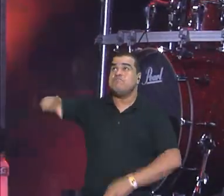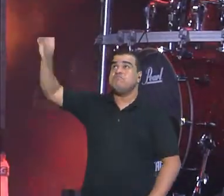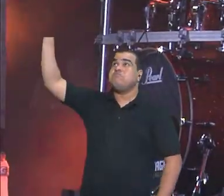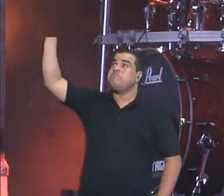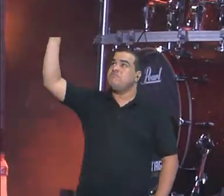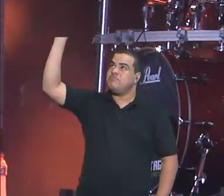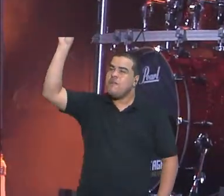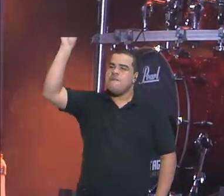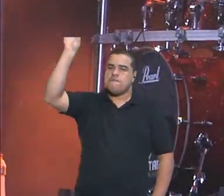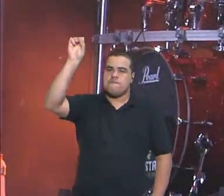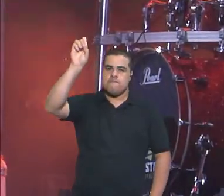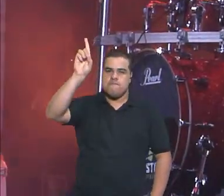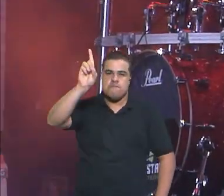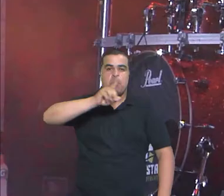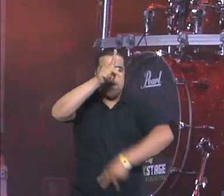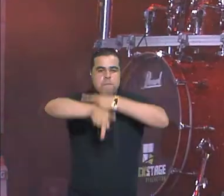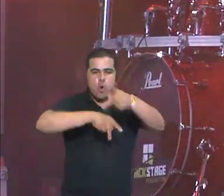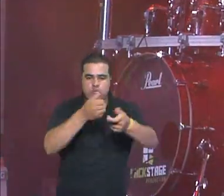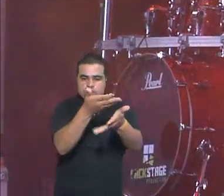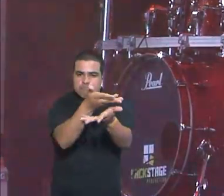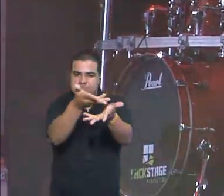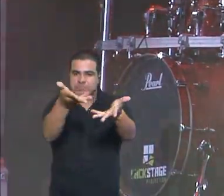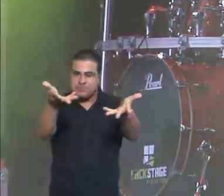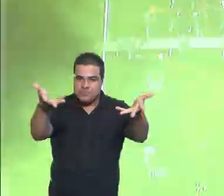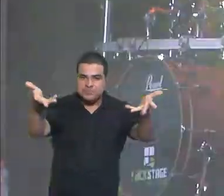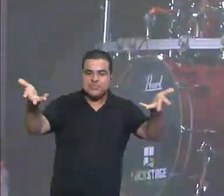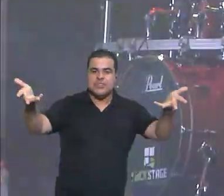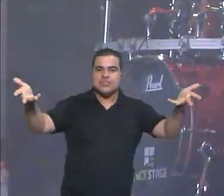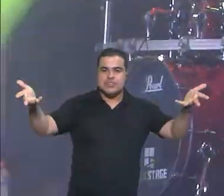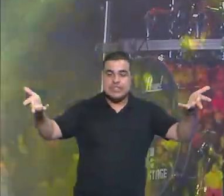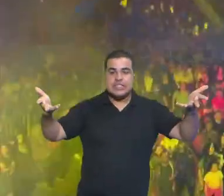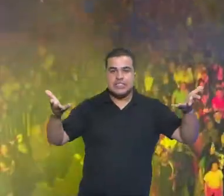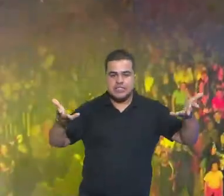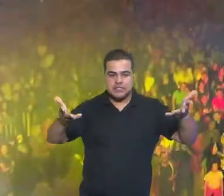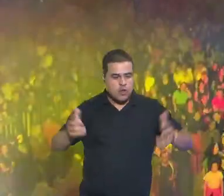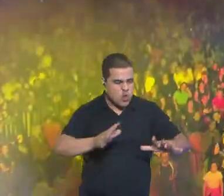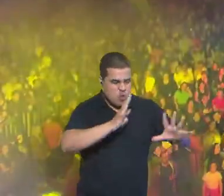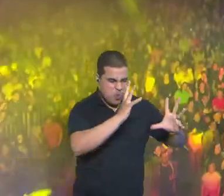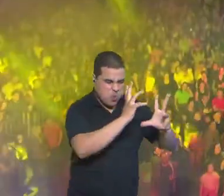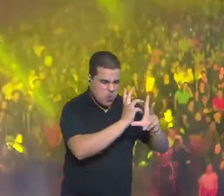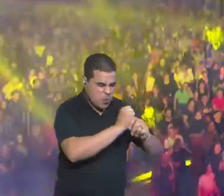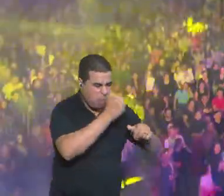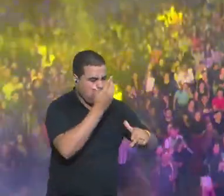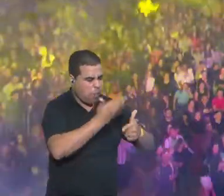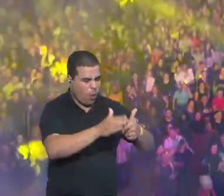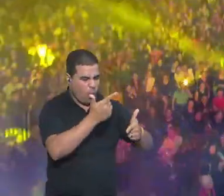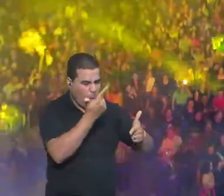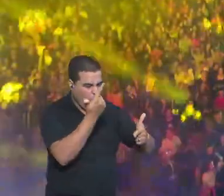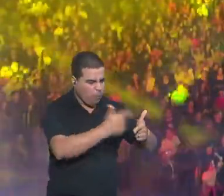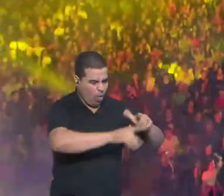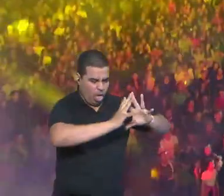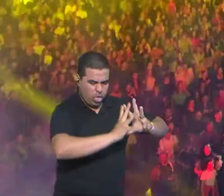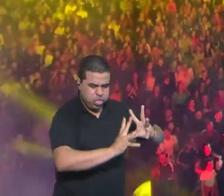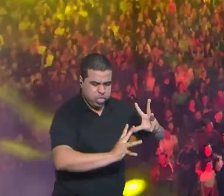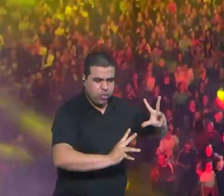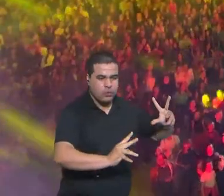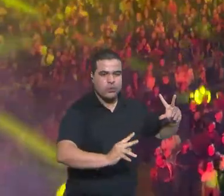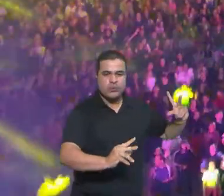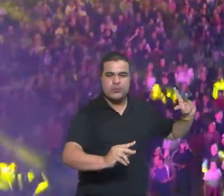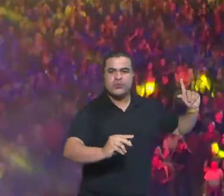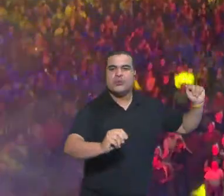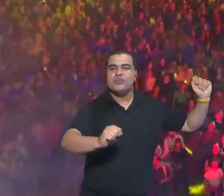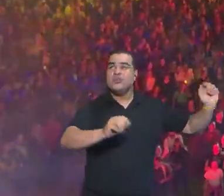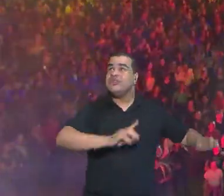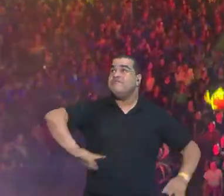A Igreja Vem vem nós temos o som dificulta a Trama destruiu do mal